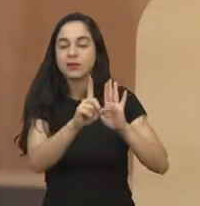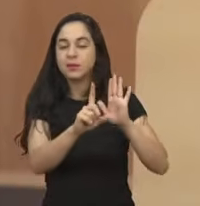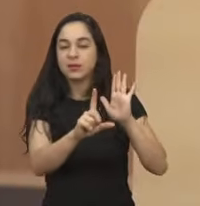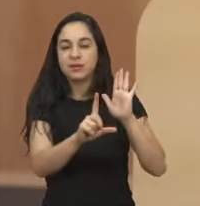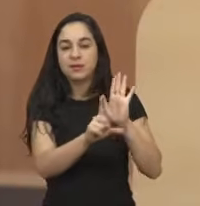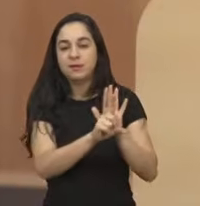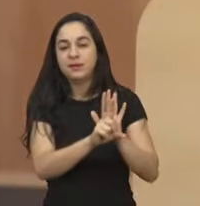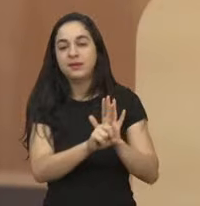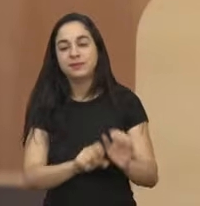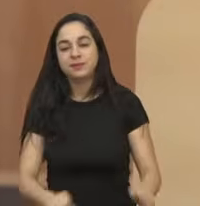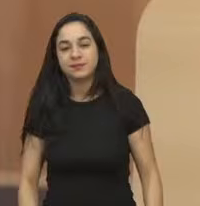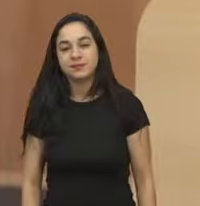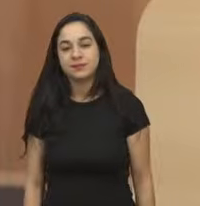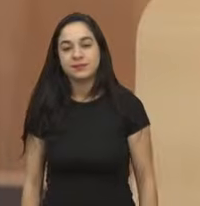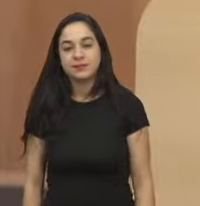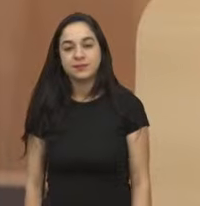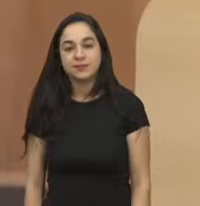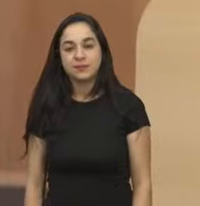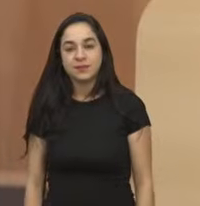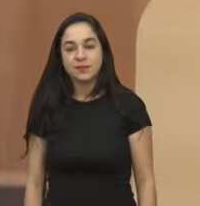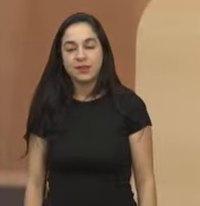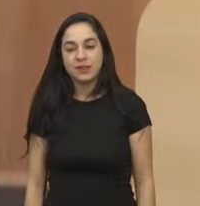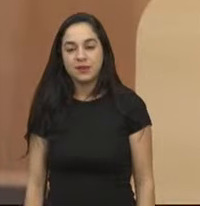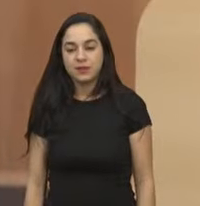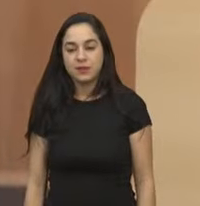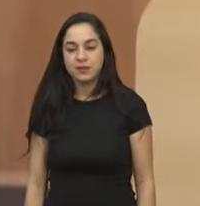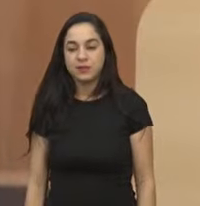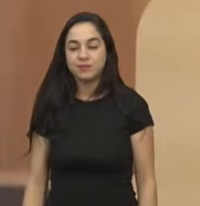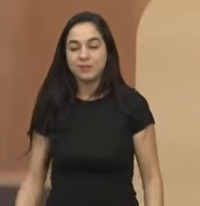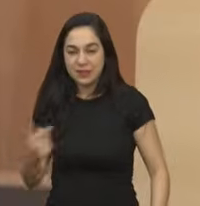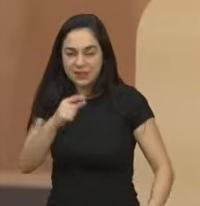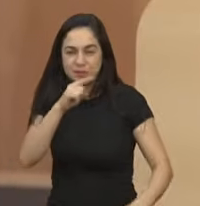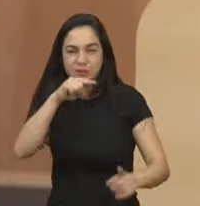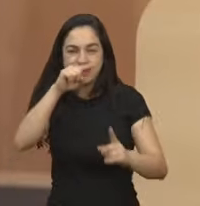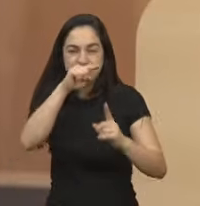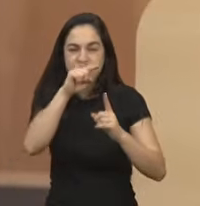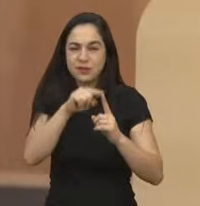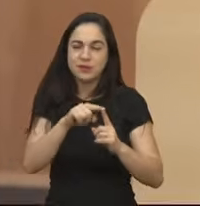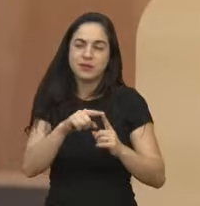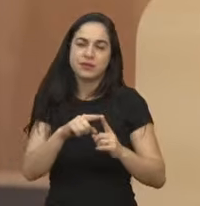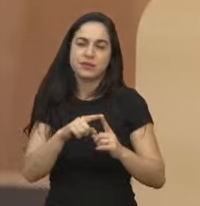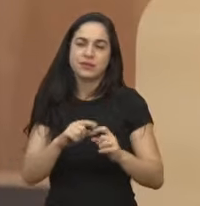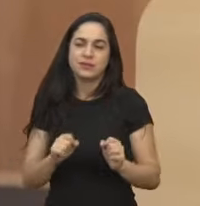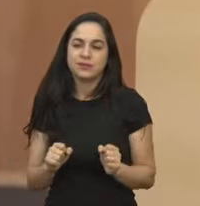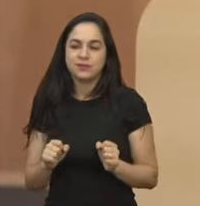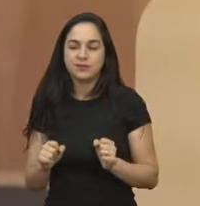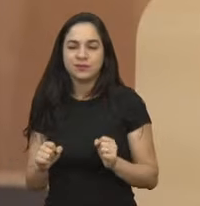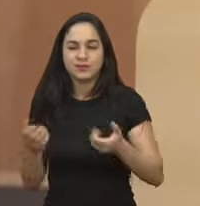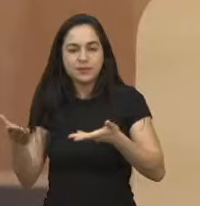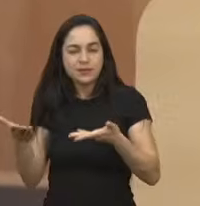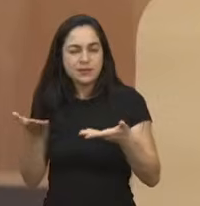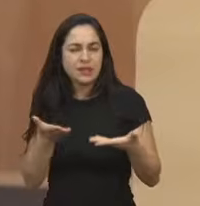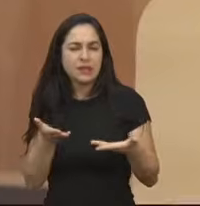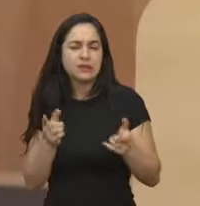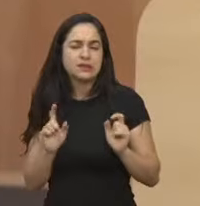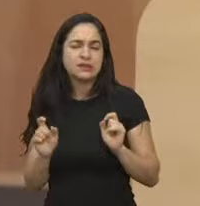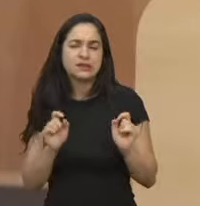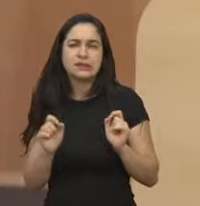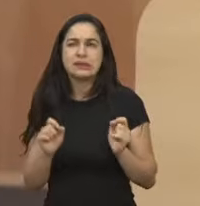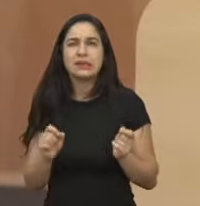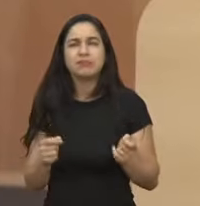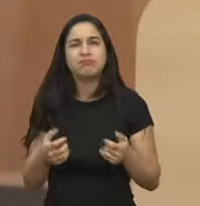simples, tão sucinto, tão objetivo, mas que mexe em muitas questões, né? Vem nos trazer assim uma série